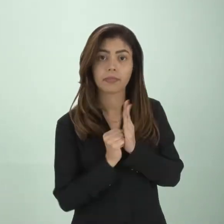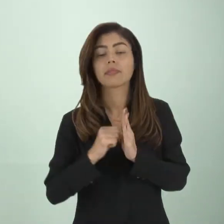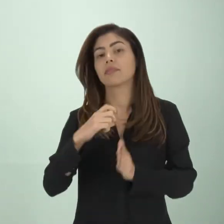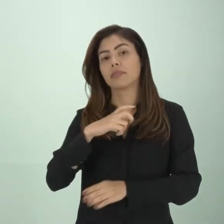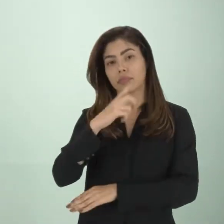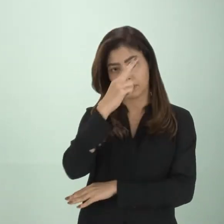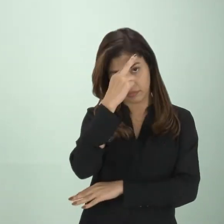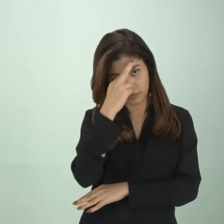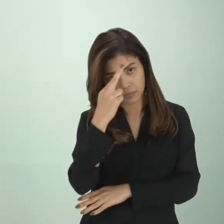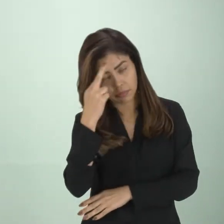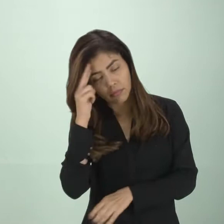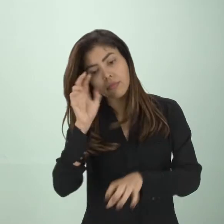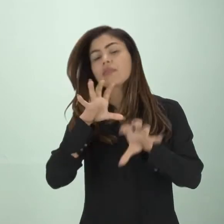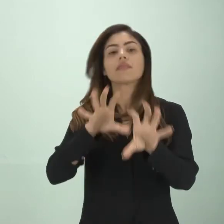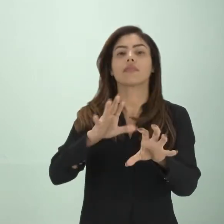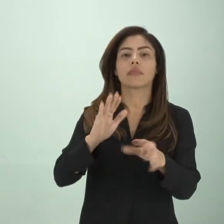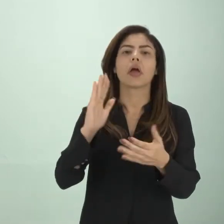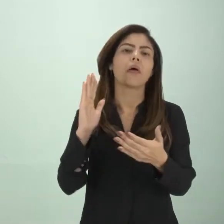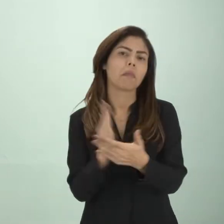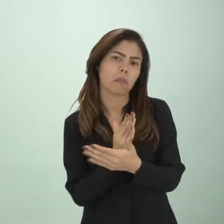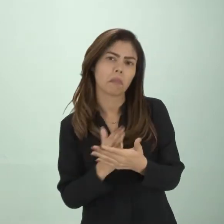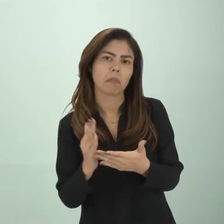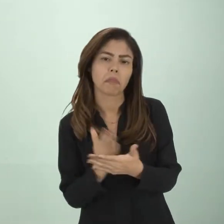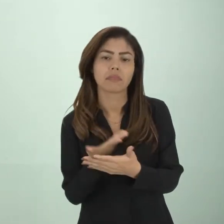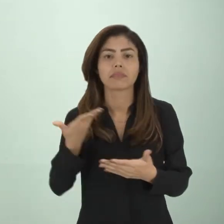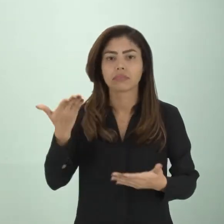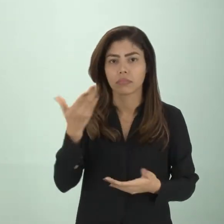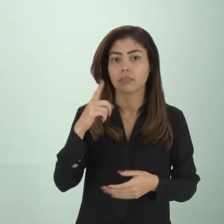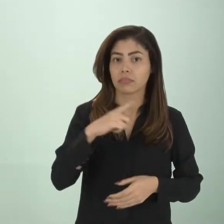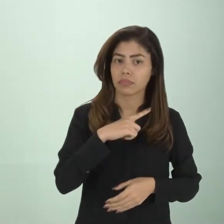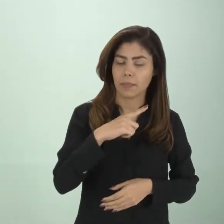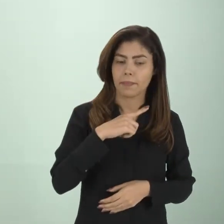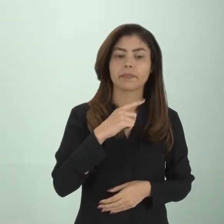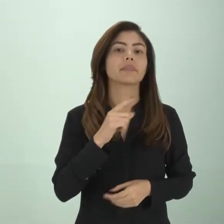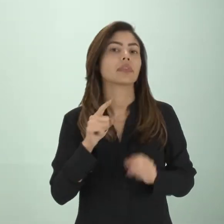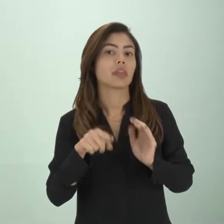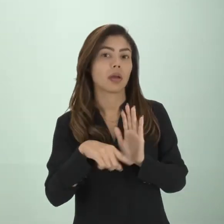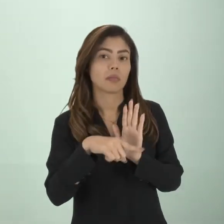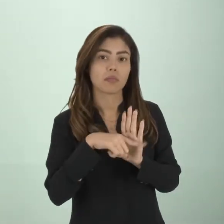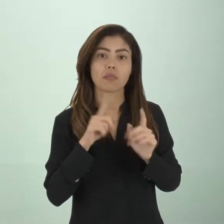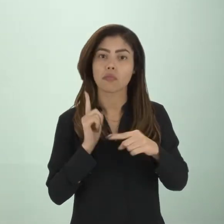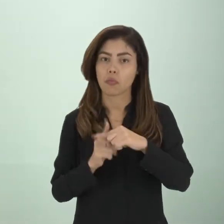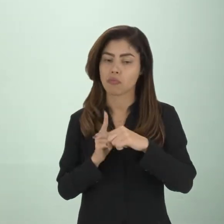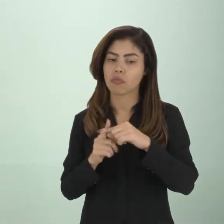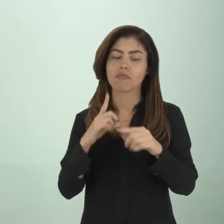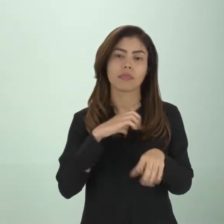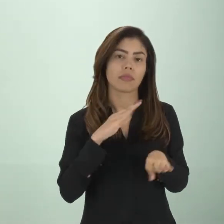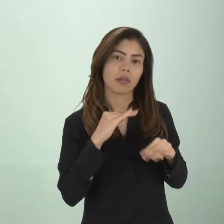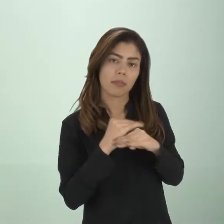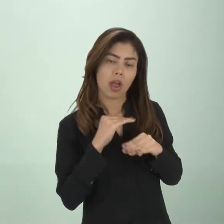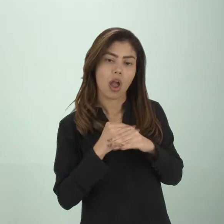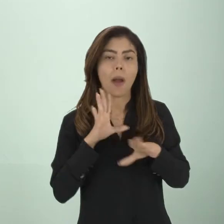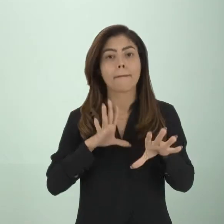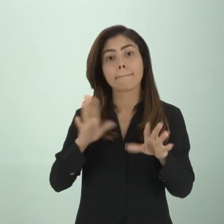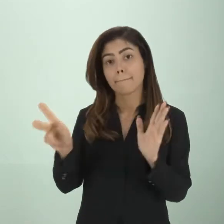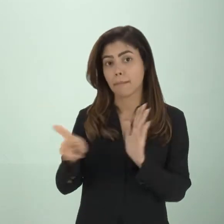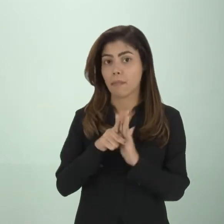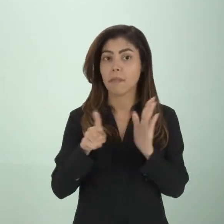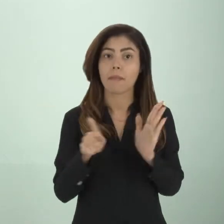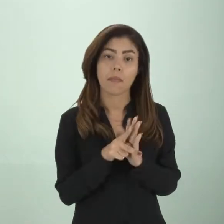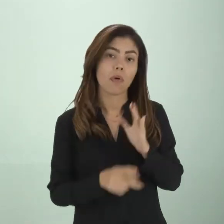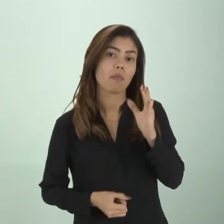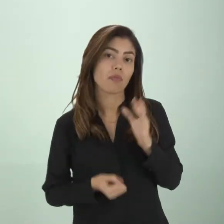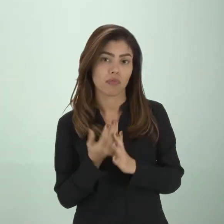história foram deixados alguns aspectos positivos também, como, por exemplo, as próprias universidades, elas